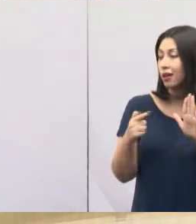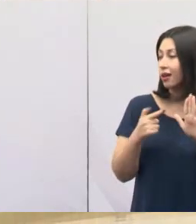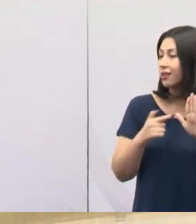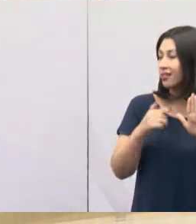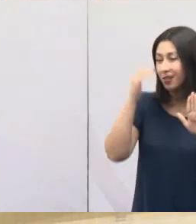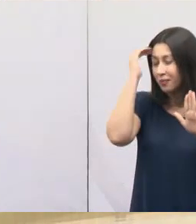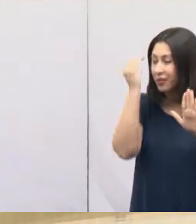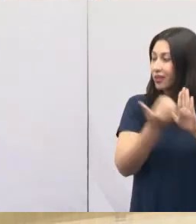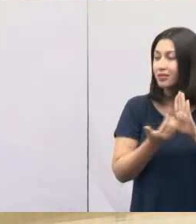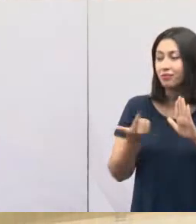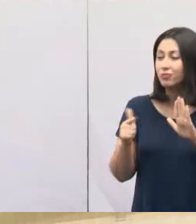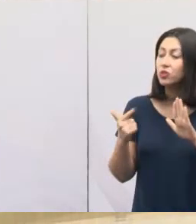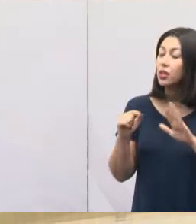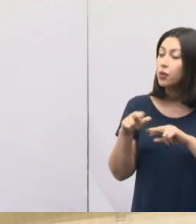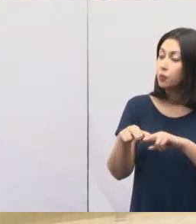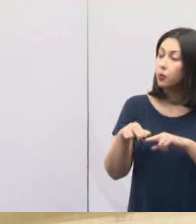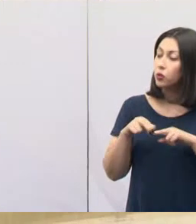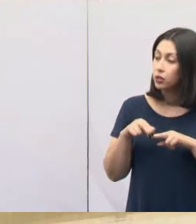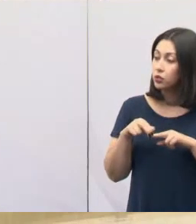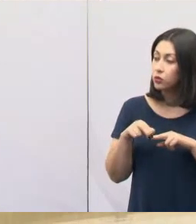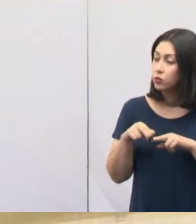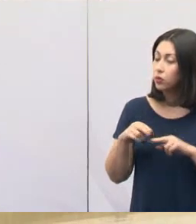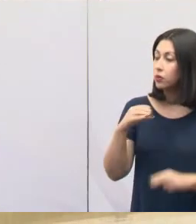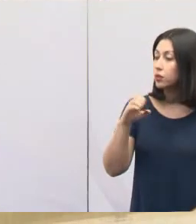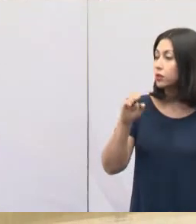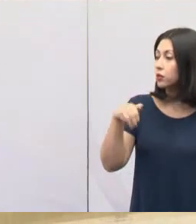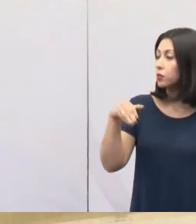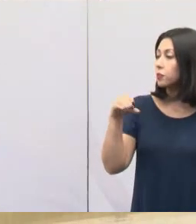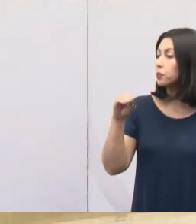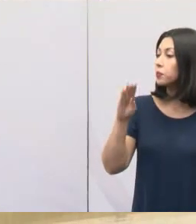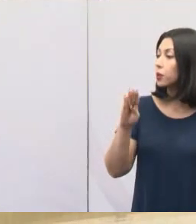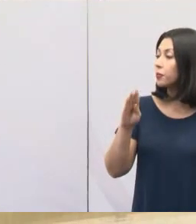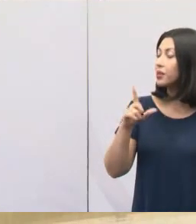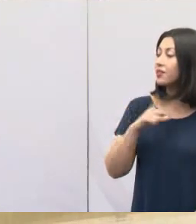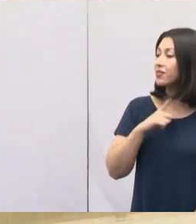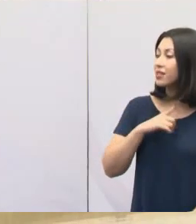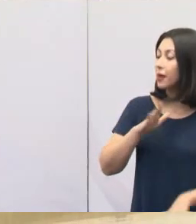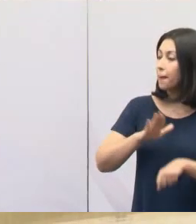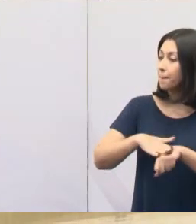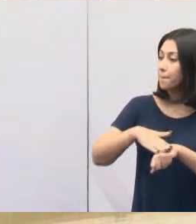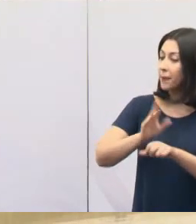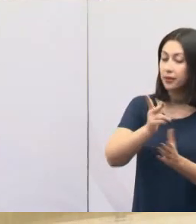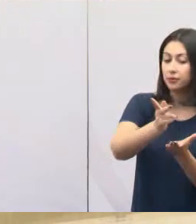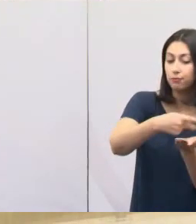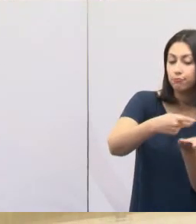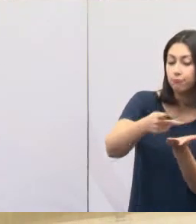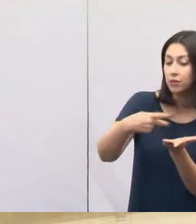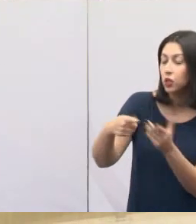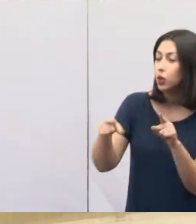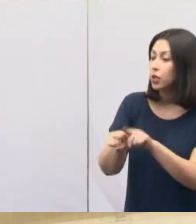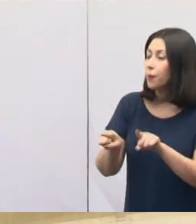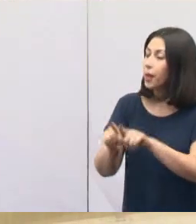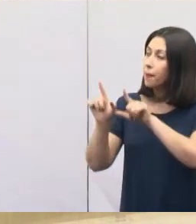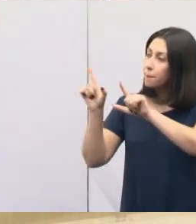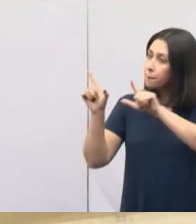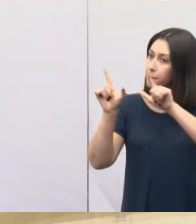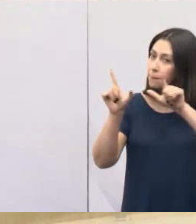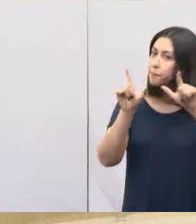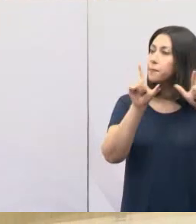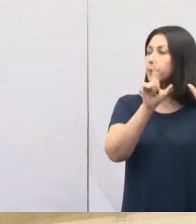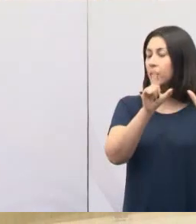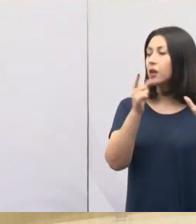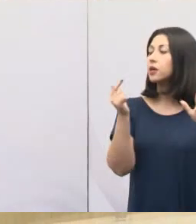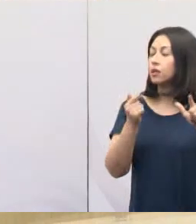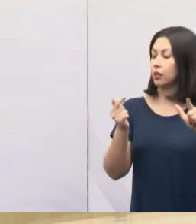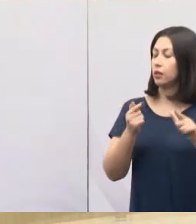de Sinalização Viária. Desse modo, a CEMOB reforçará a sinalização vertical e horizontal da